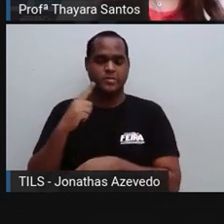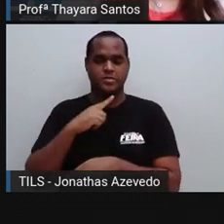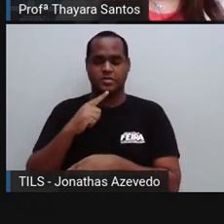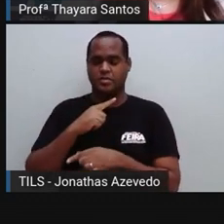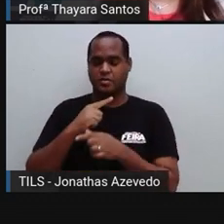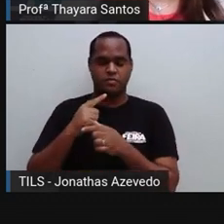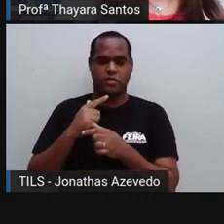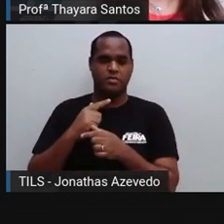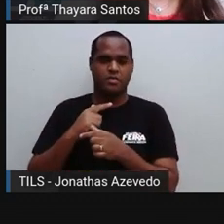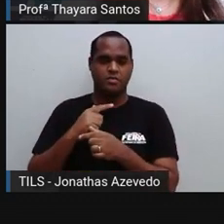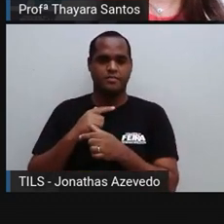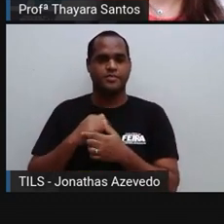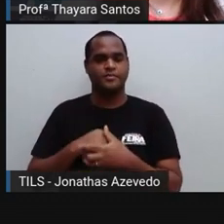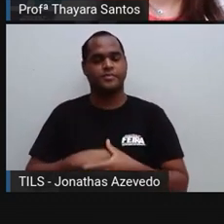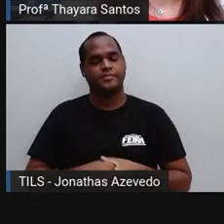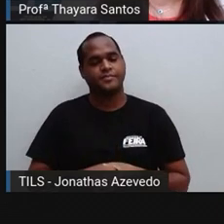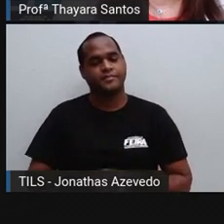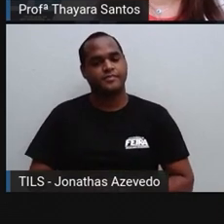overdose.